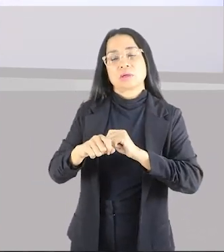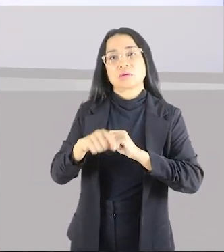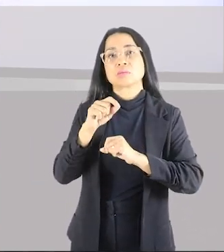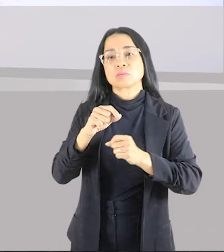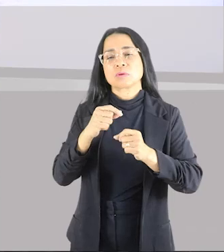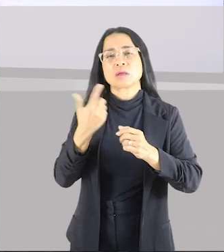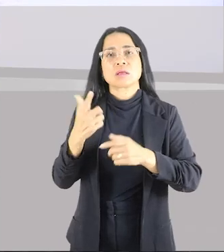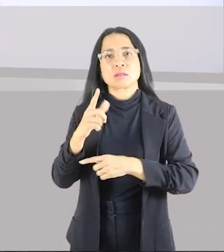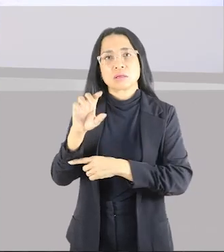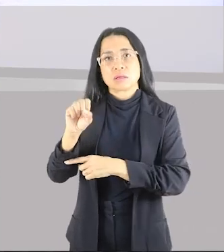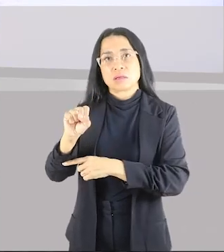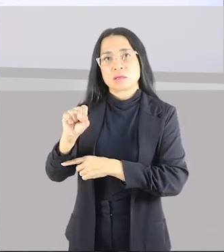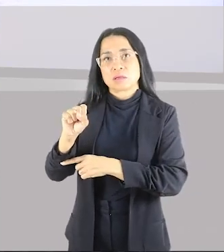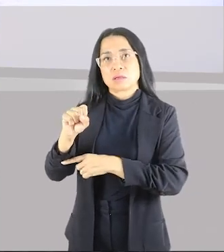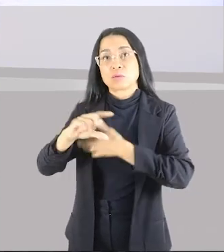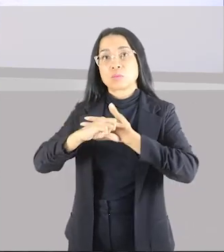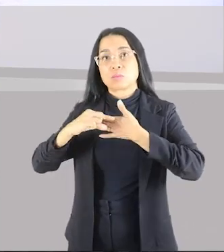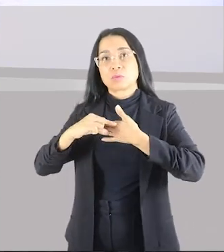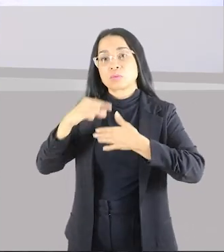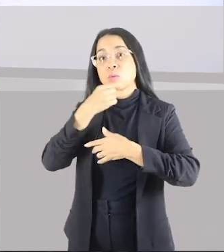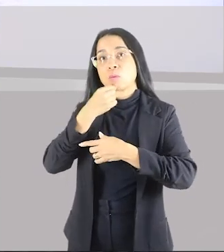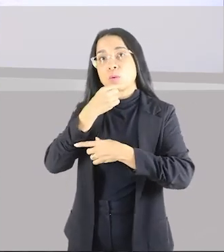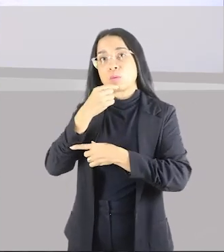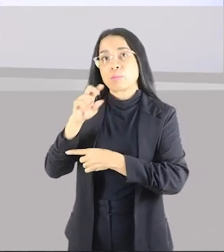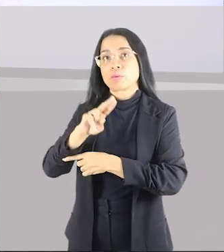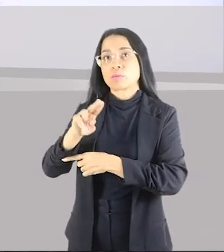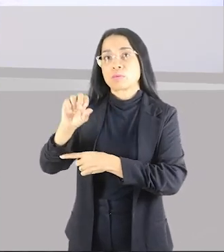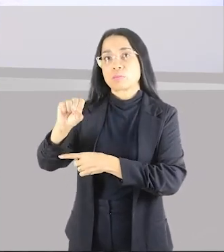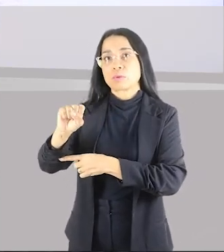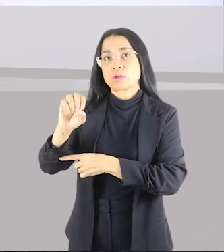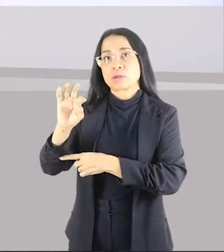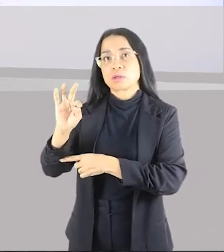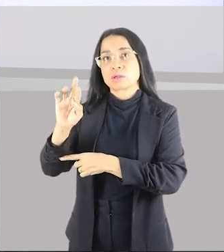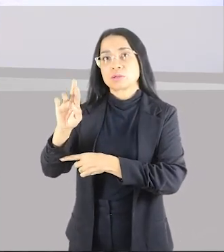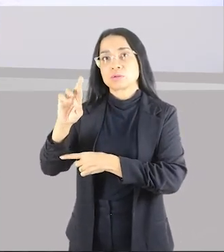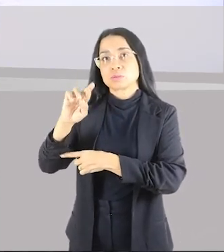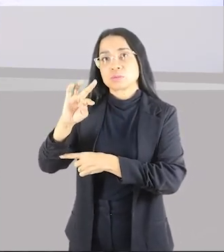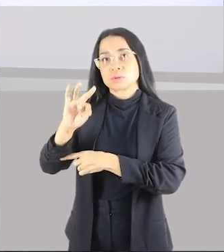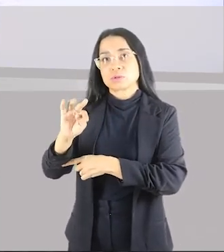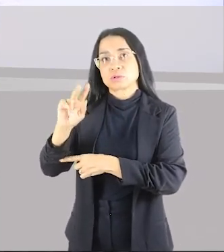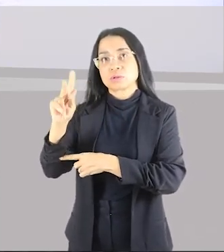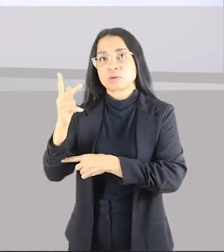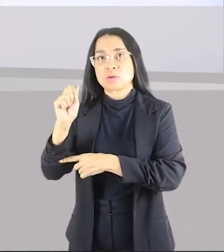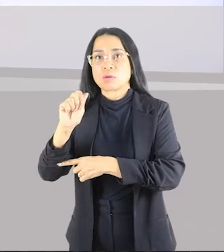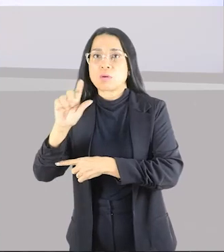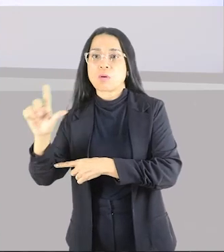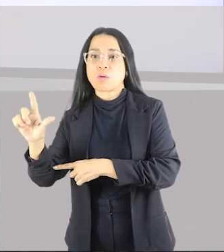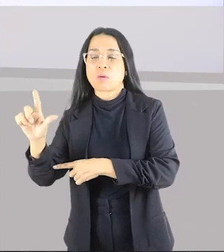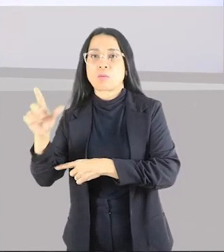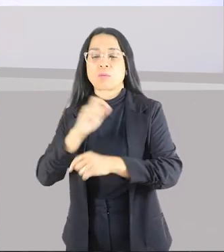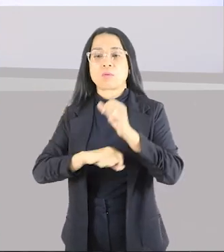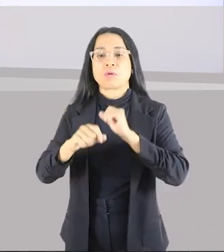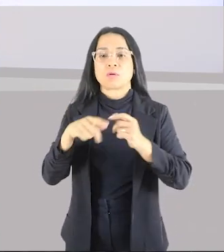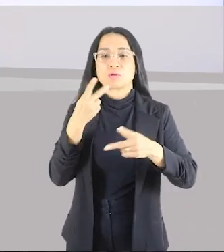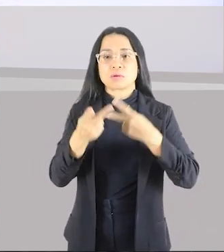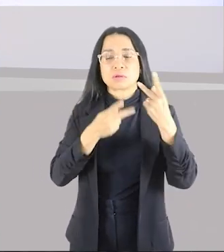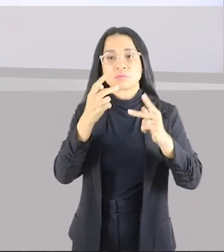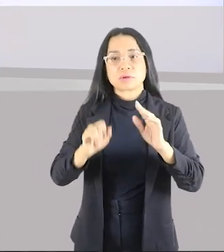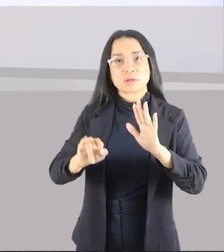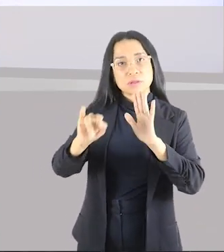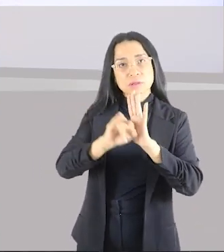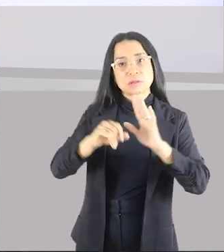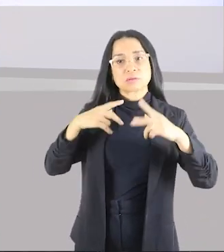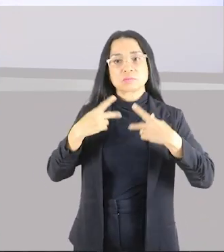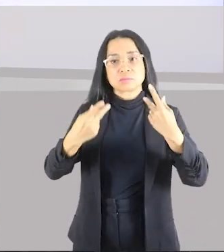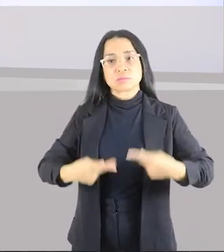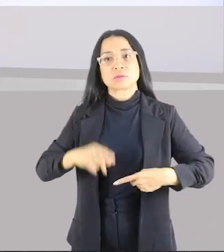Hall, que fala sobre identidade humana na pós-contemporaneidade. E isso é tão